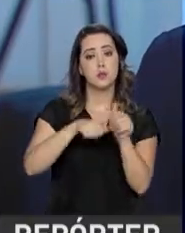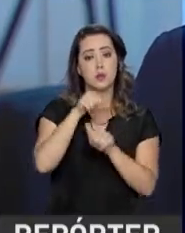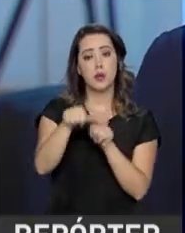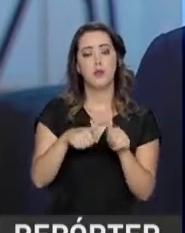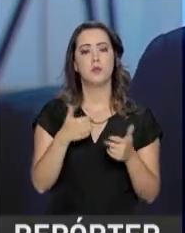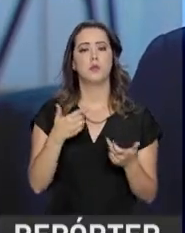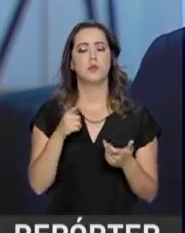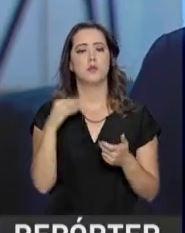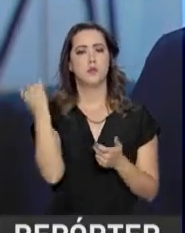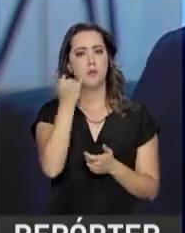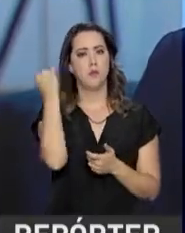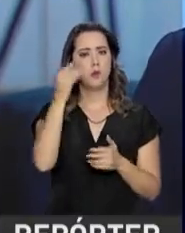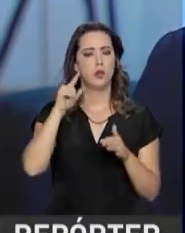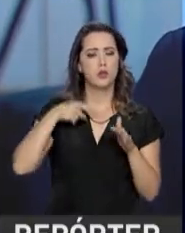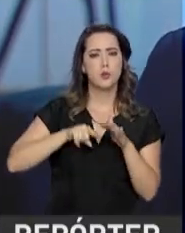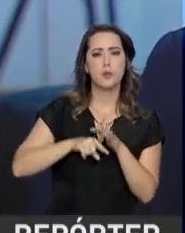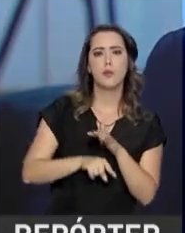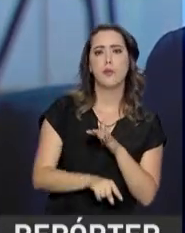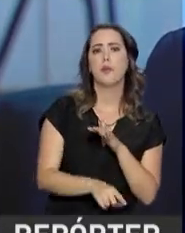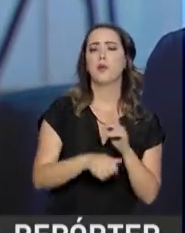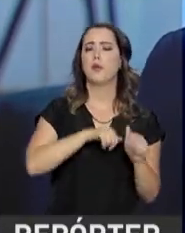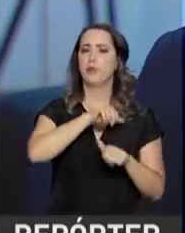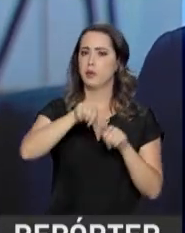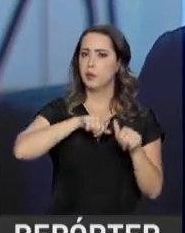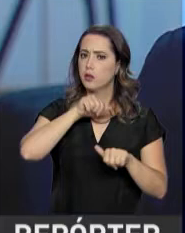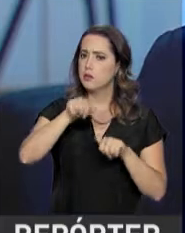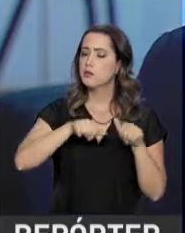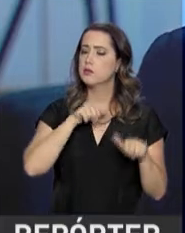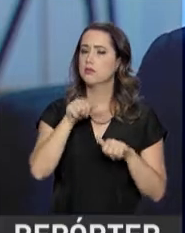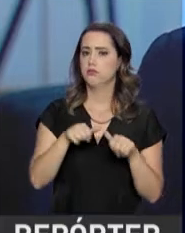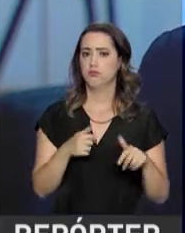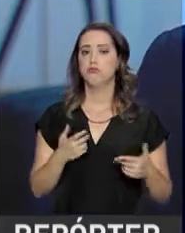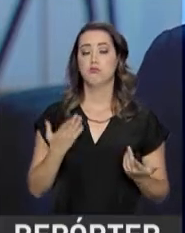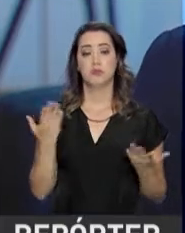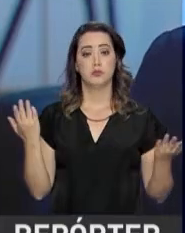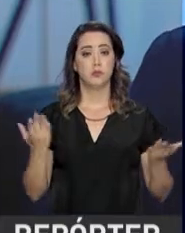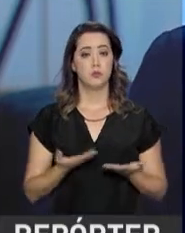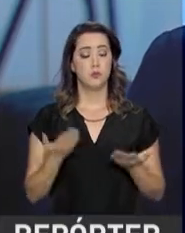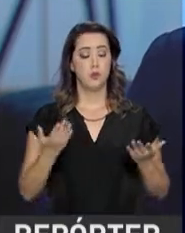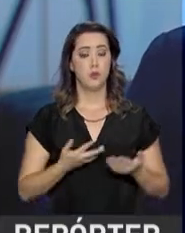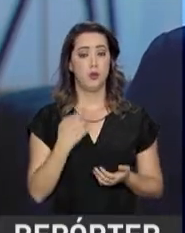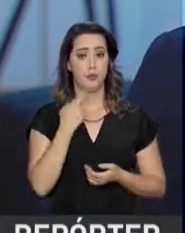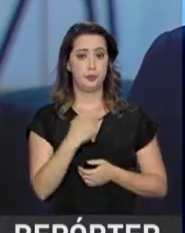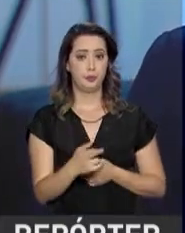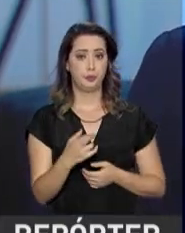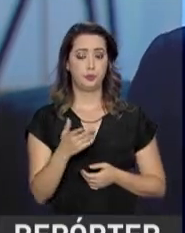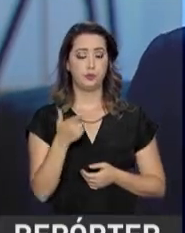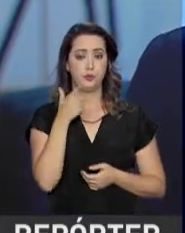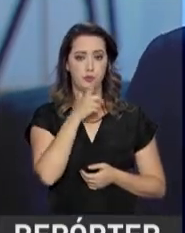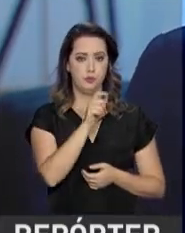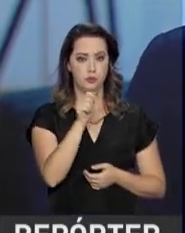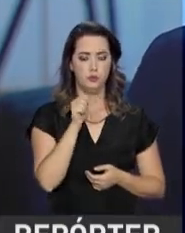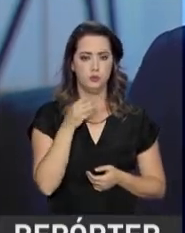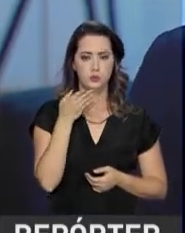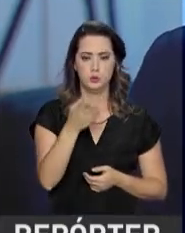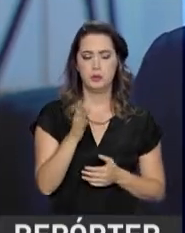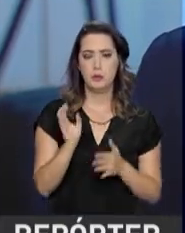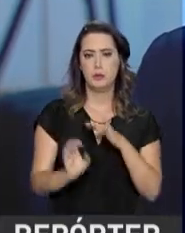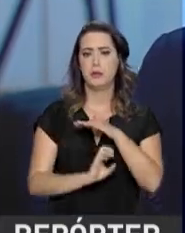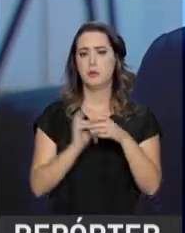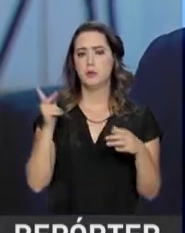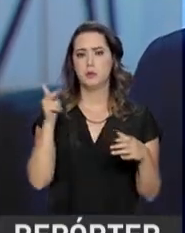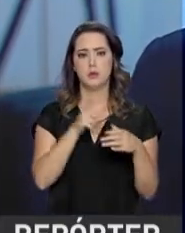mudanças muito profundas muito profundo hoje é os resultados obtidos pela petrobras